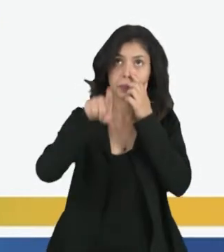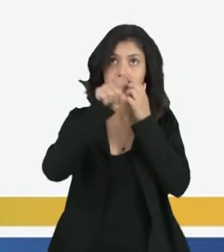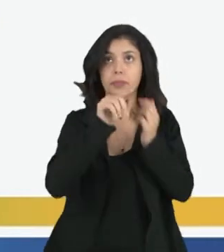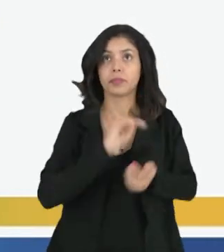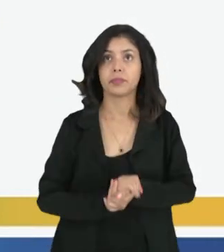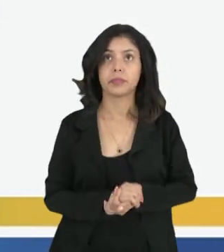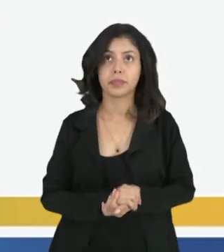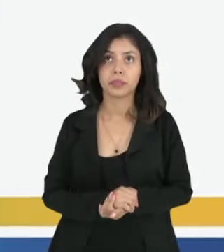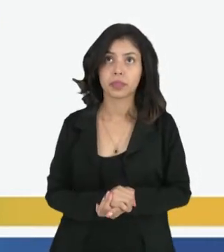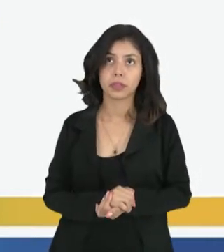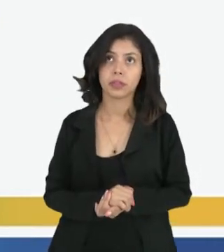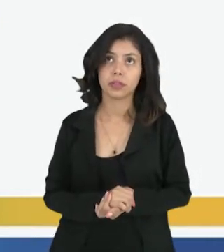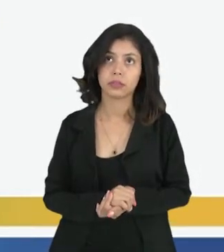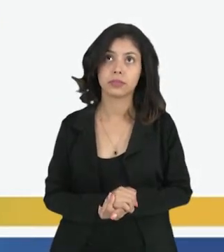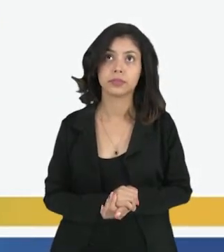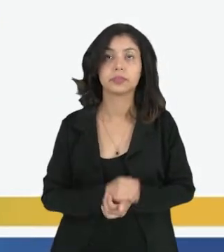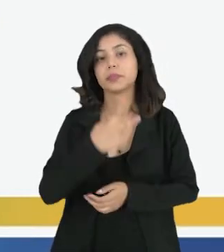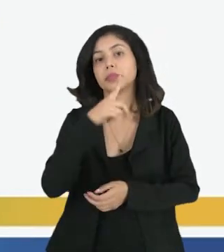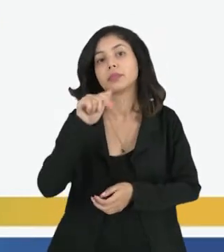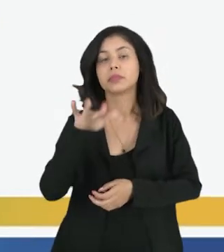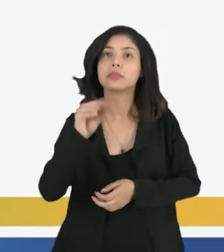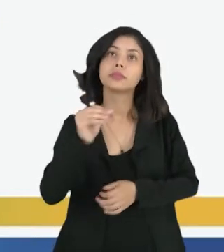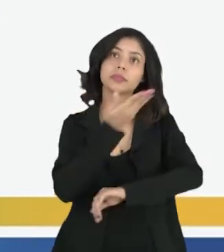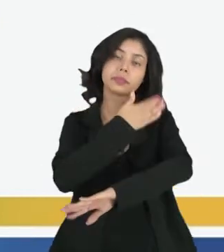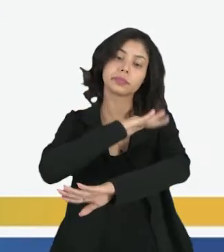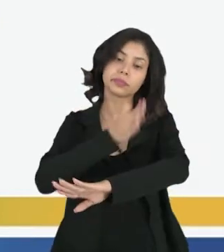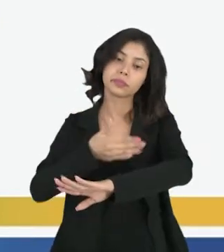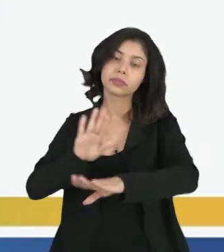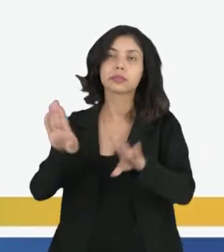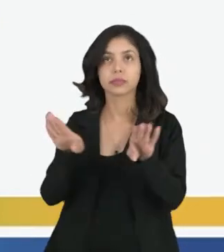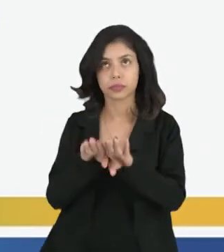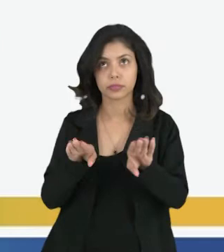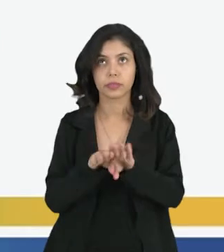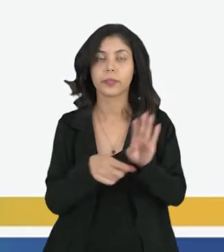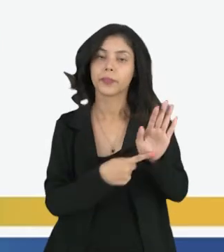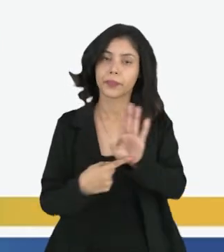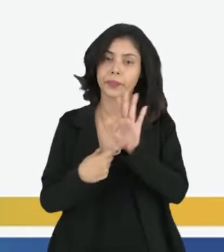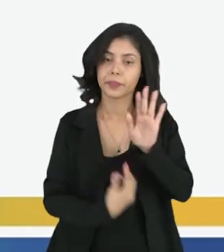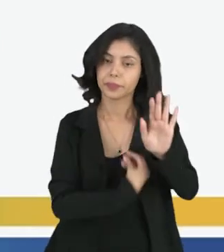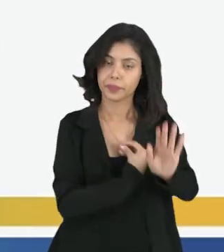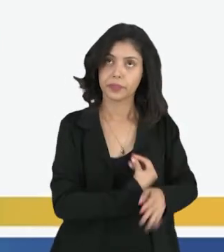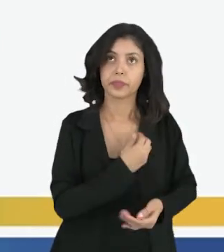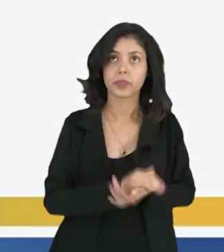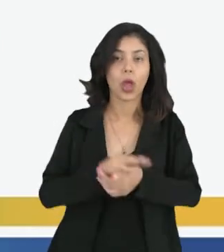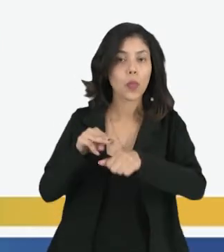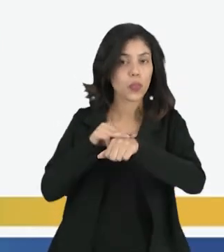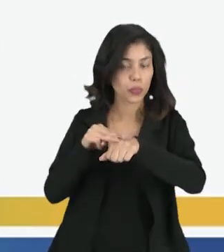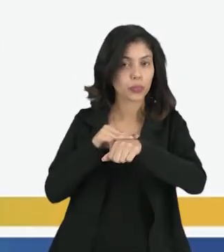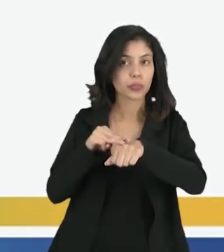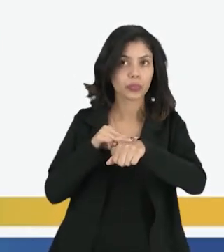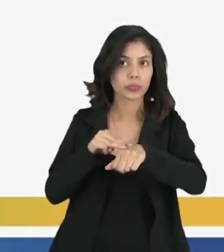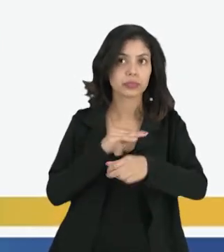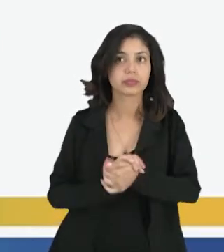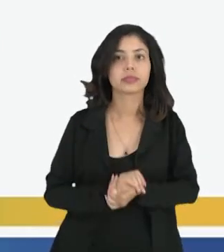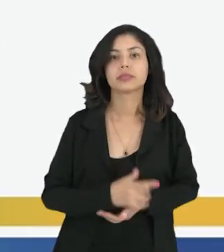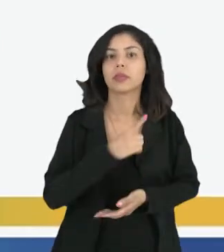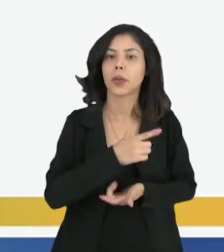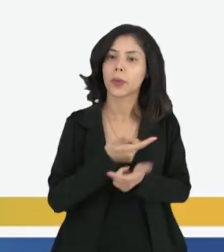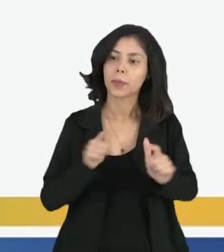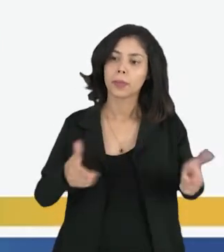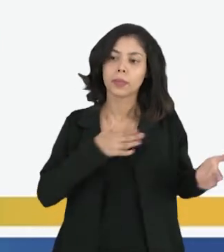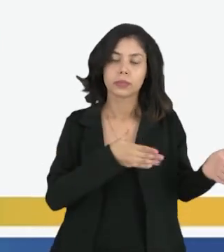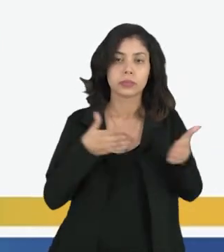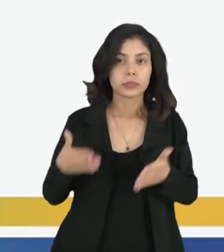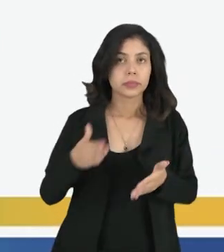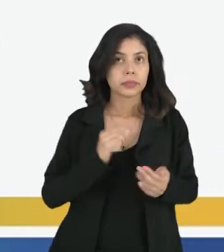para os planaltos e montanhas, que tem um destaque aí, a presença marrom ocupando maior parte